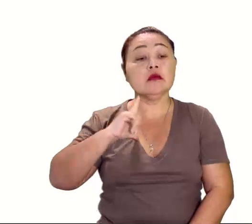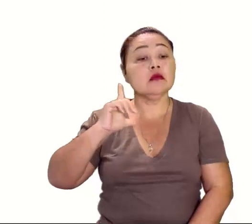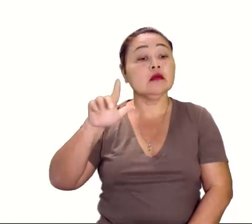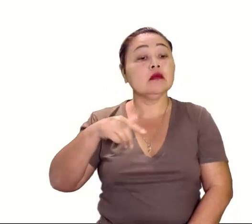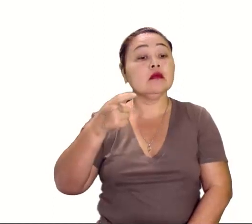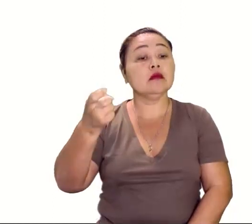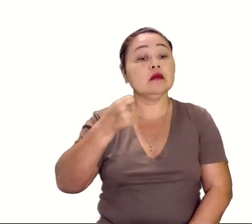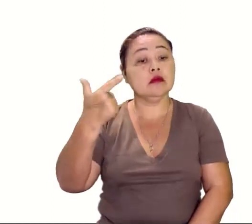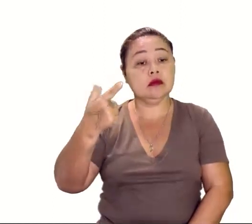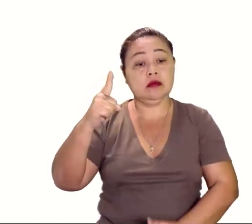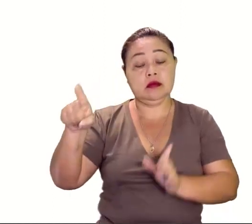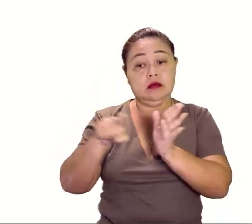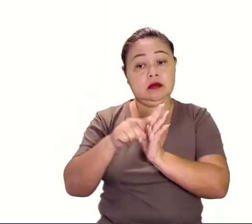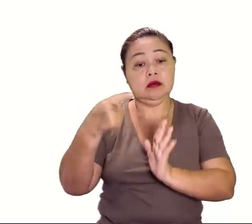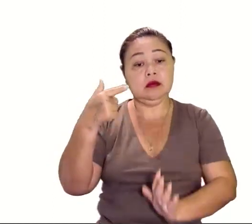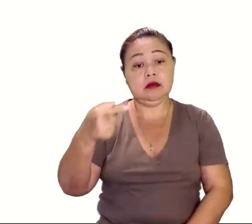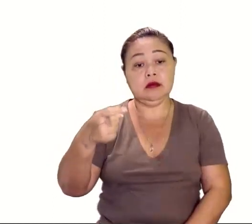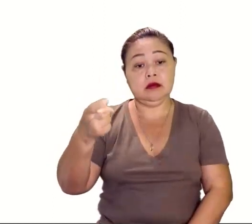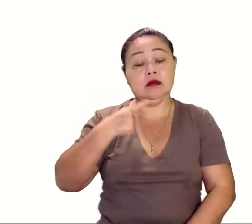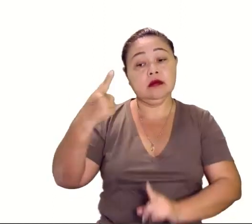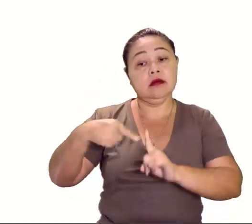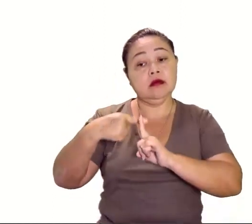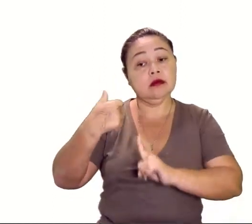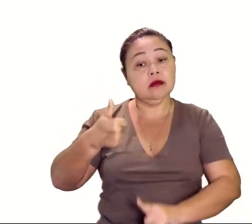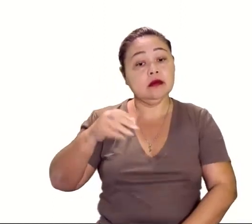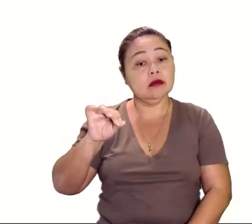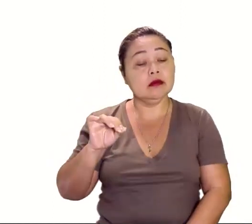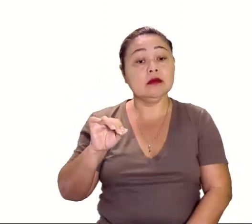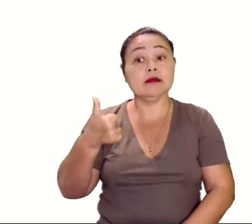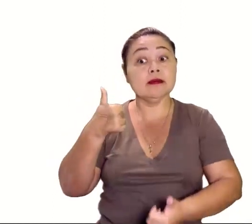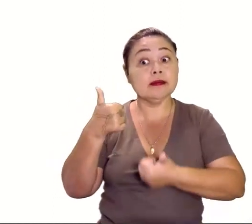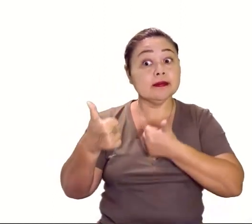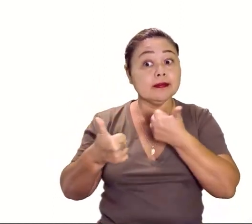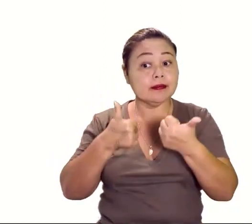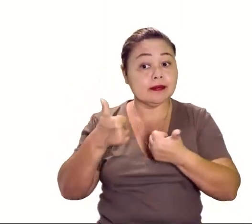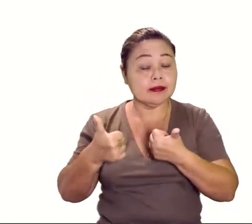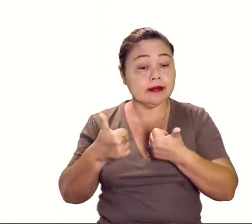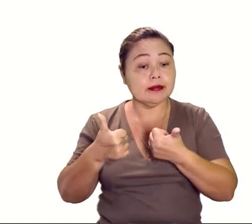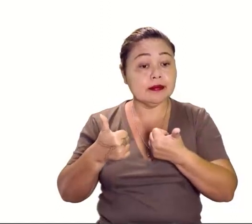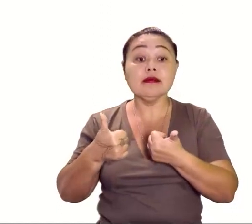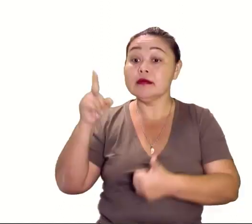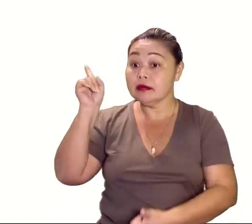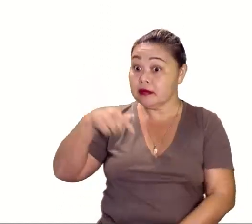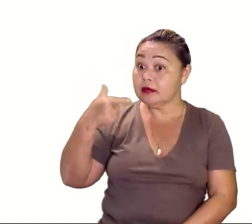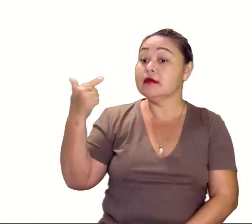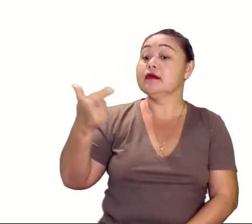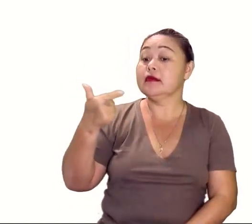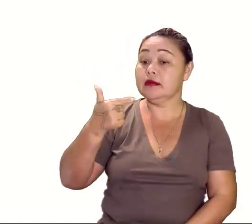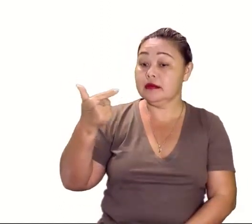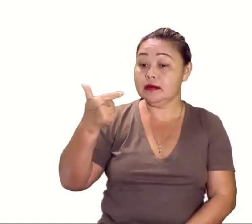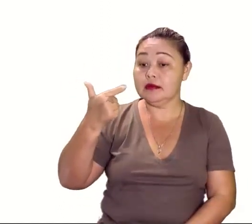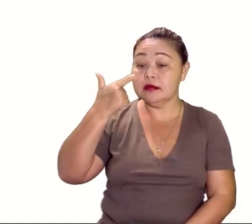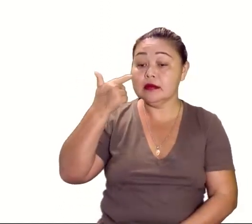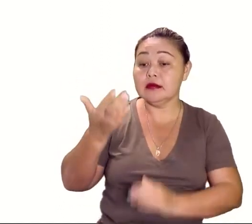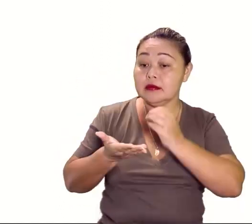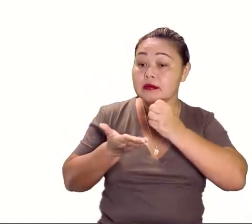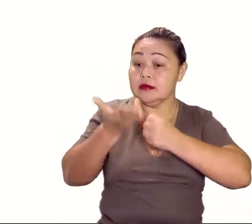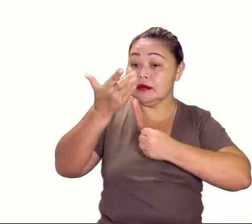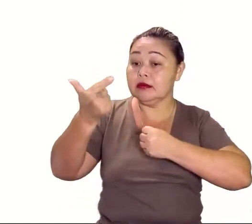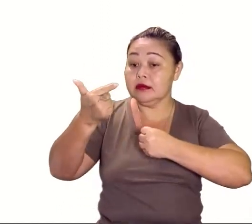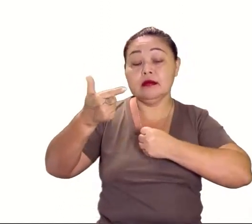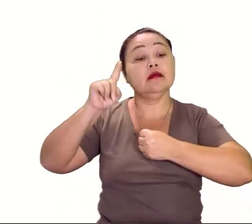quadrado menos 7x mais 10 igual a 0. Legal. Segundo grau, né? Olha aí, o expoente maior é grau